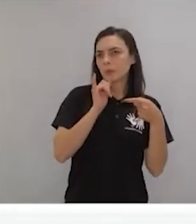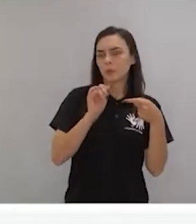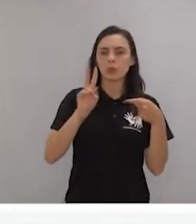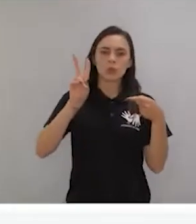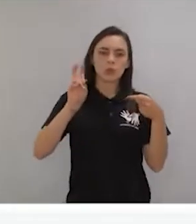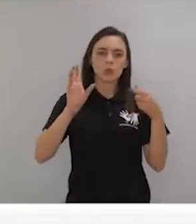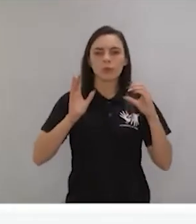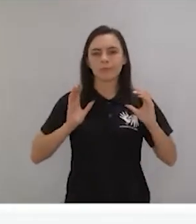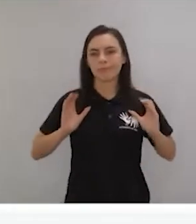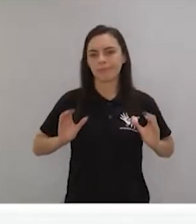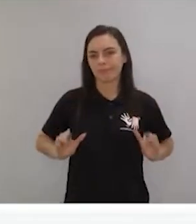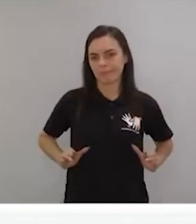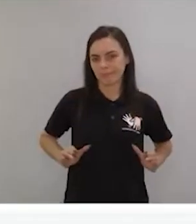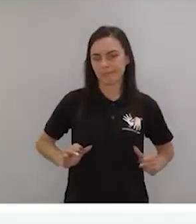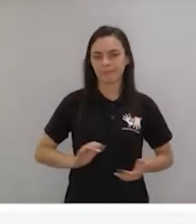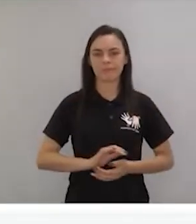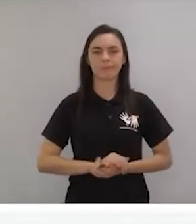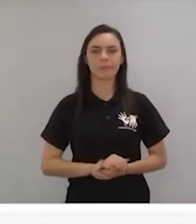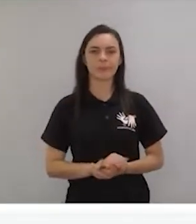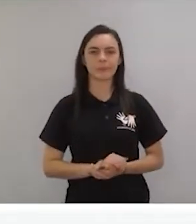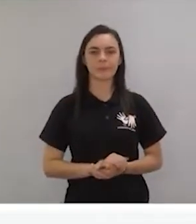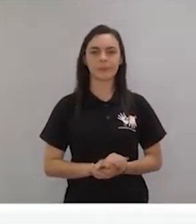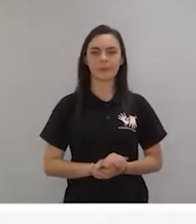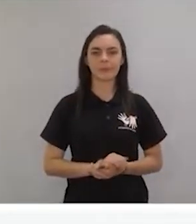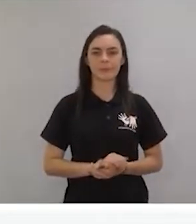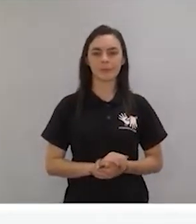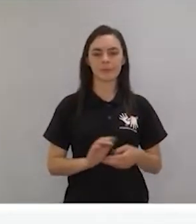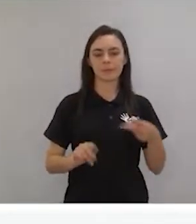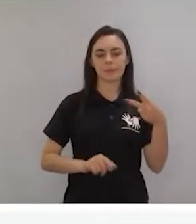Pode ser um conteúdo que fala sobre o comportamento.